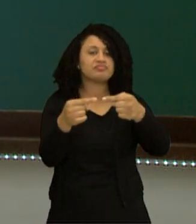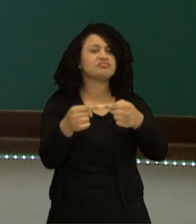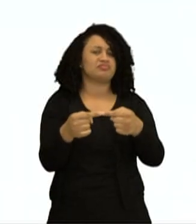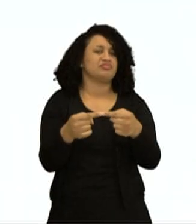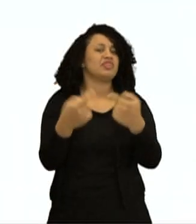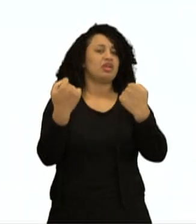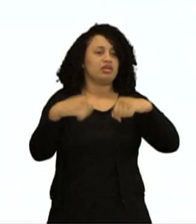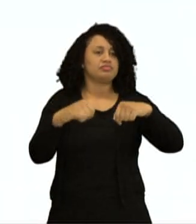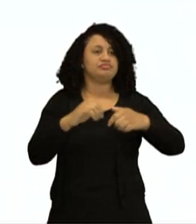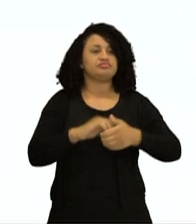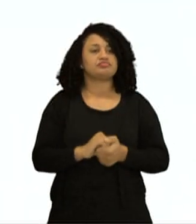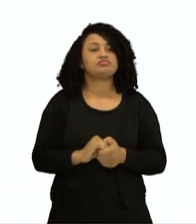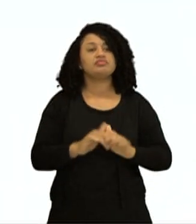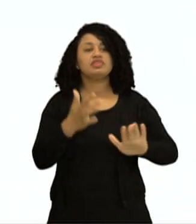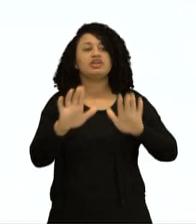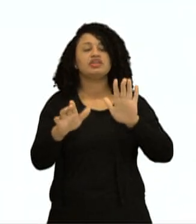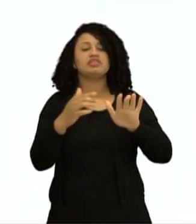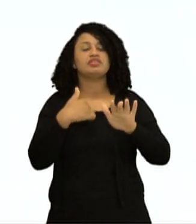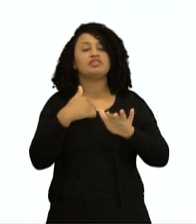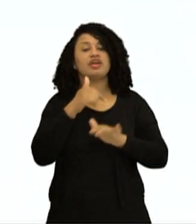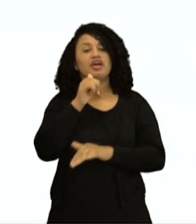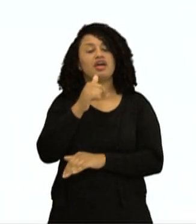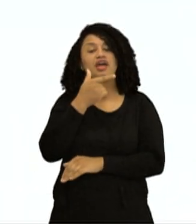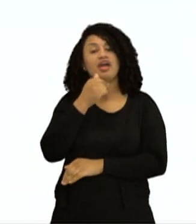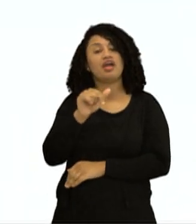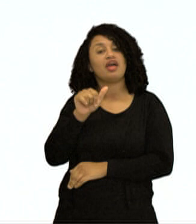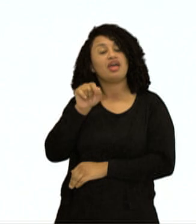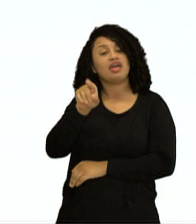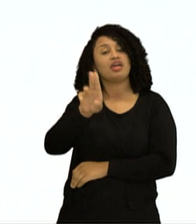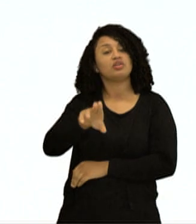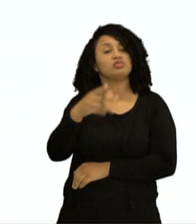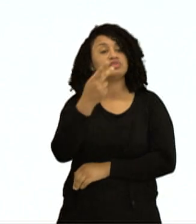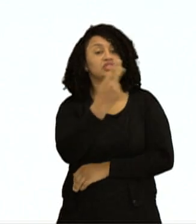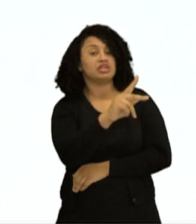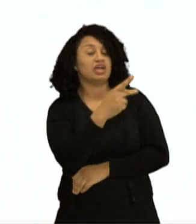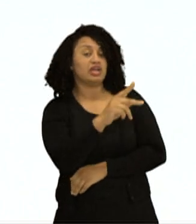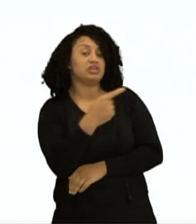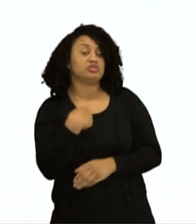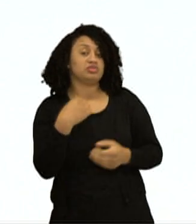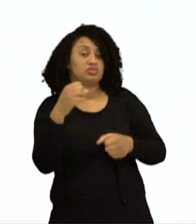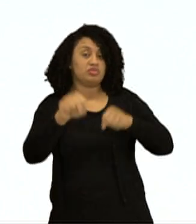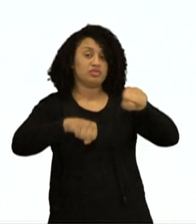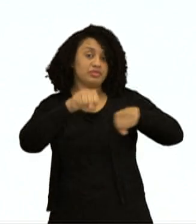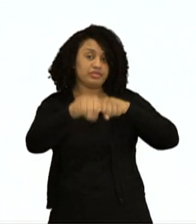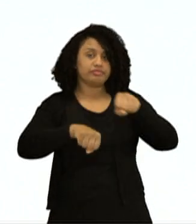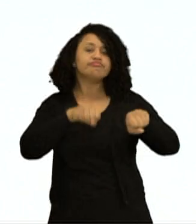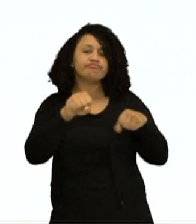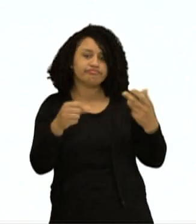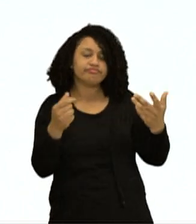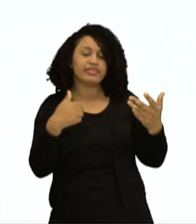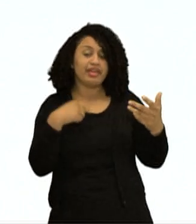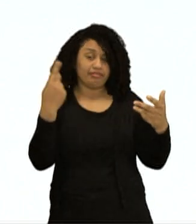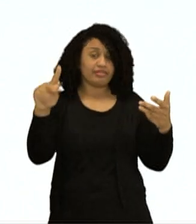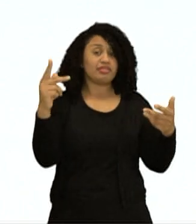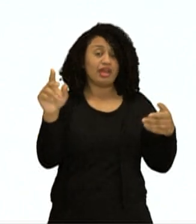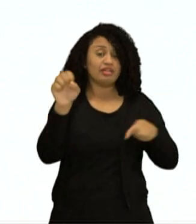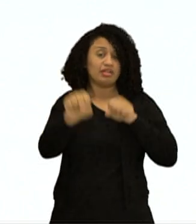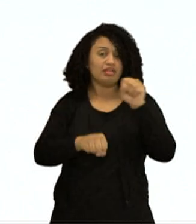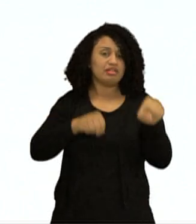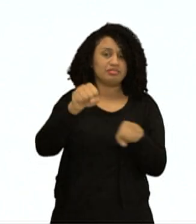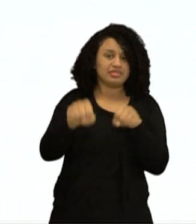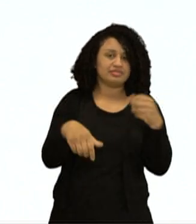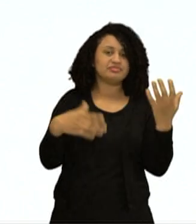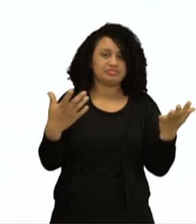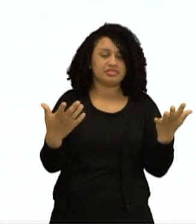vezes eu uso assim, ele usa a sua bicicleta, que eu estou me referindo à bicicleta dele. Né? Ele vai pedalar com a sua